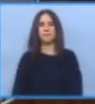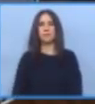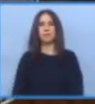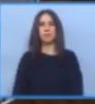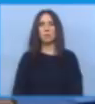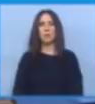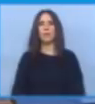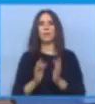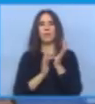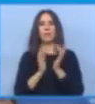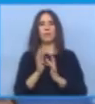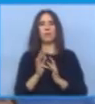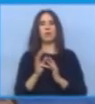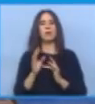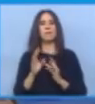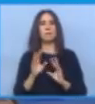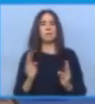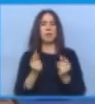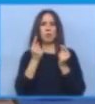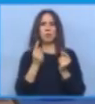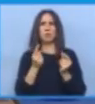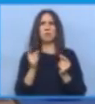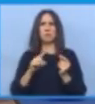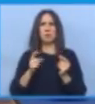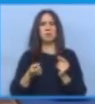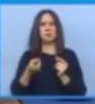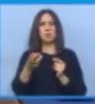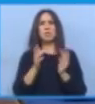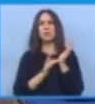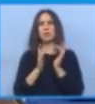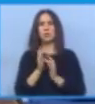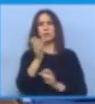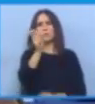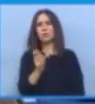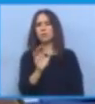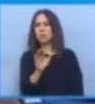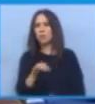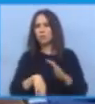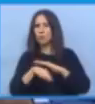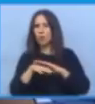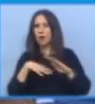Um dos milagres, Jesus, ou é mais do que um até, Jesus pergunta à pessoa que quer ser curada,